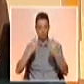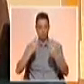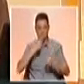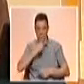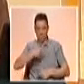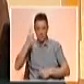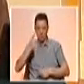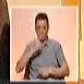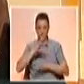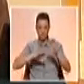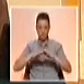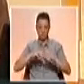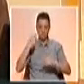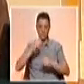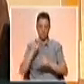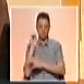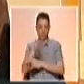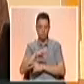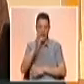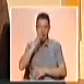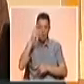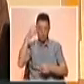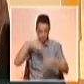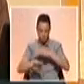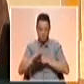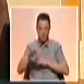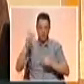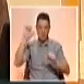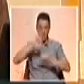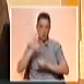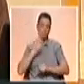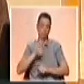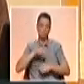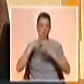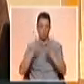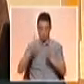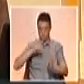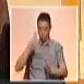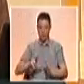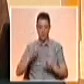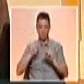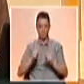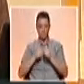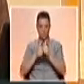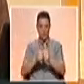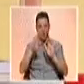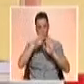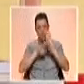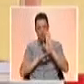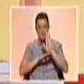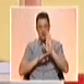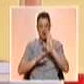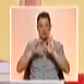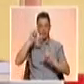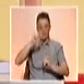ainda de descargas ilegais e de poluição um pouco por todo o país. Portanto, vão acompanhando estes programas, vão refletindo sobre eles e